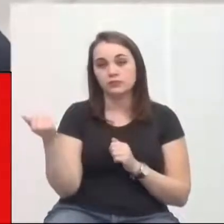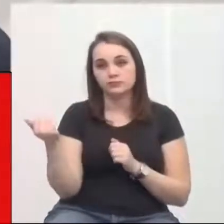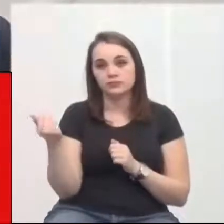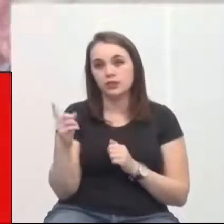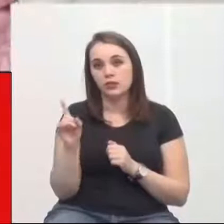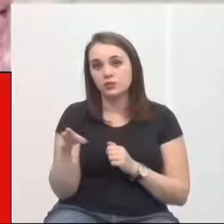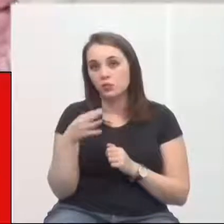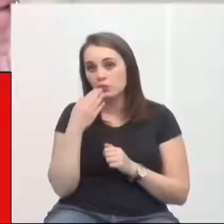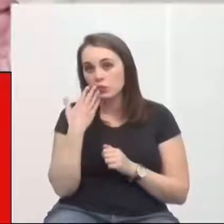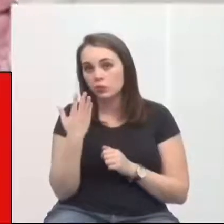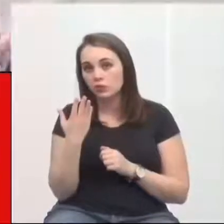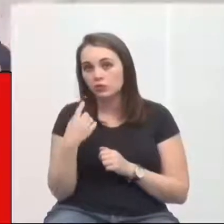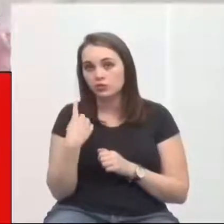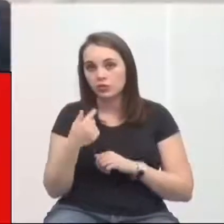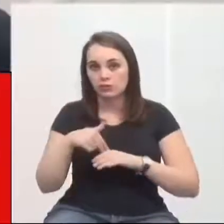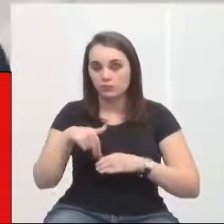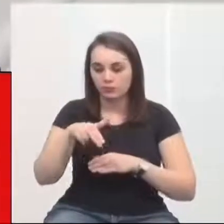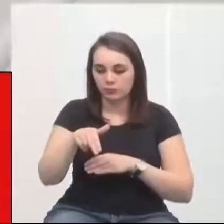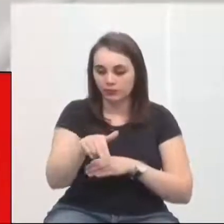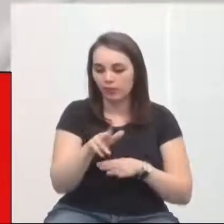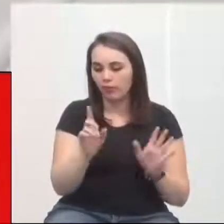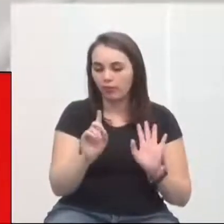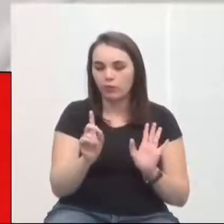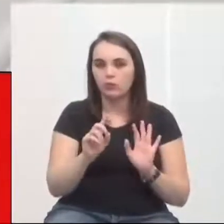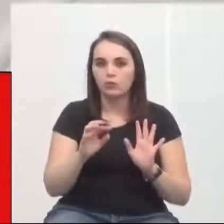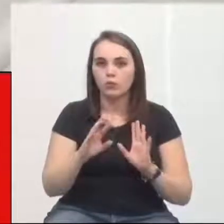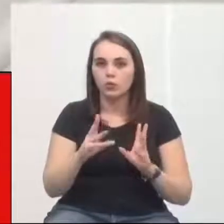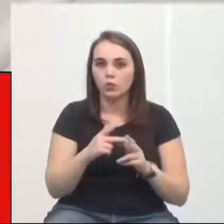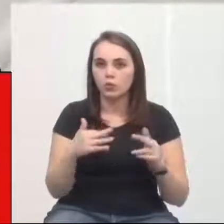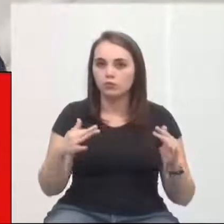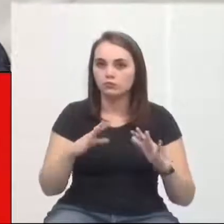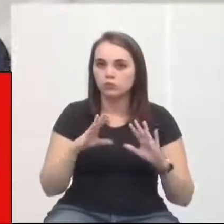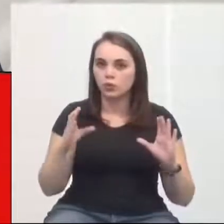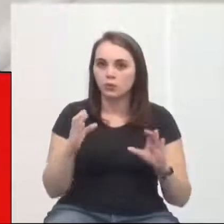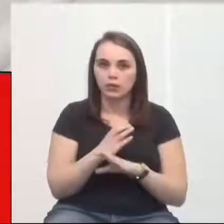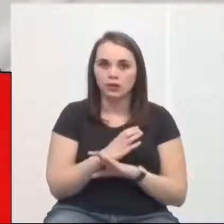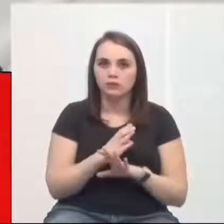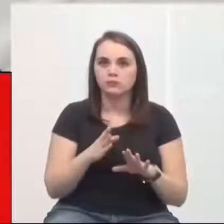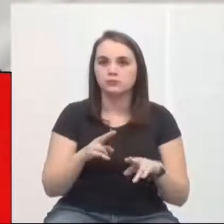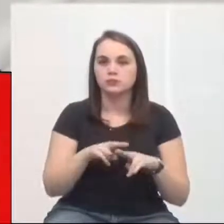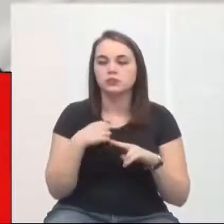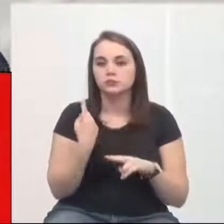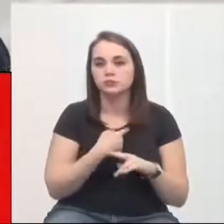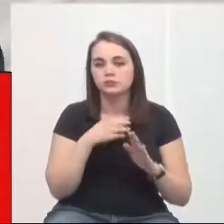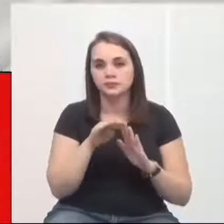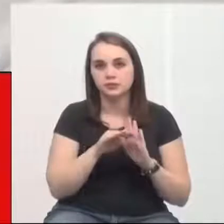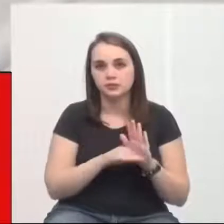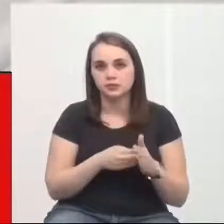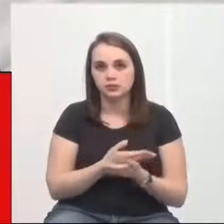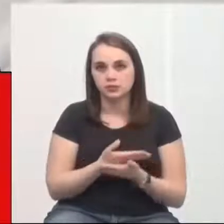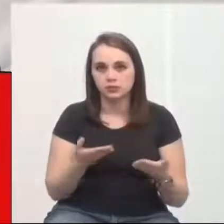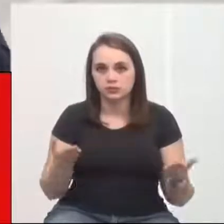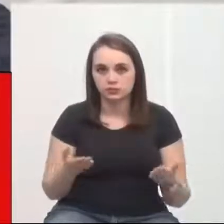lá e pintar o meio-fio e também não arrumar o buraco na rua. Então tem que ser uma coisa completa. Então por isso que nós estamos planejando dessa forma.